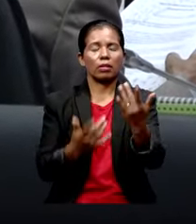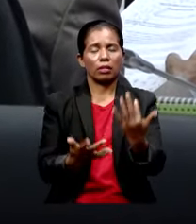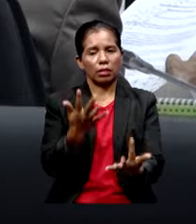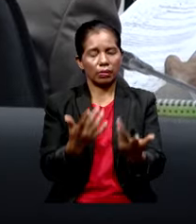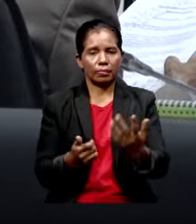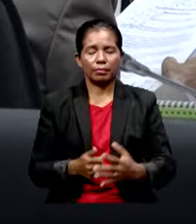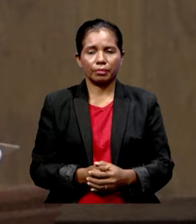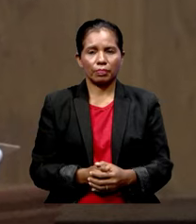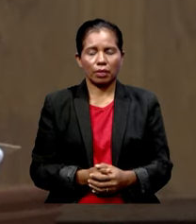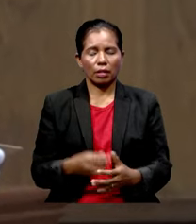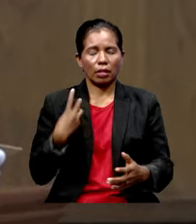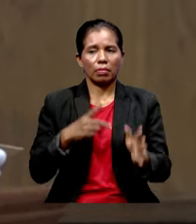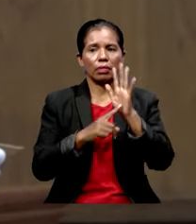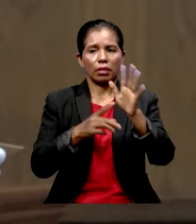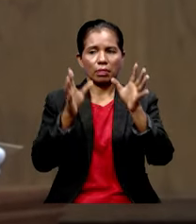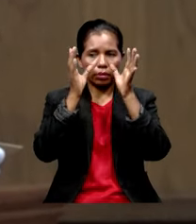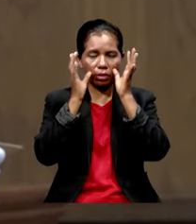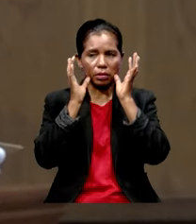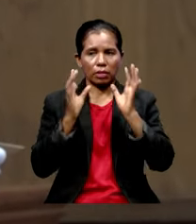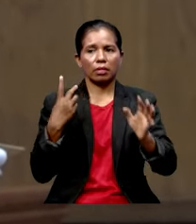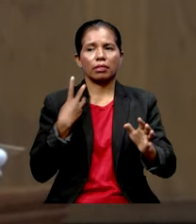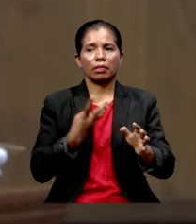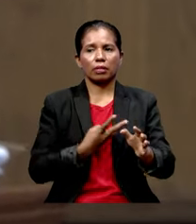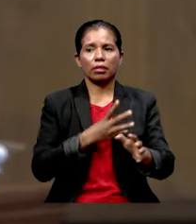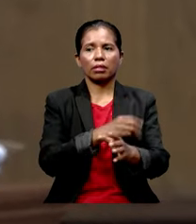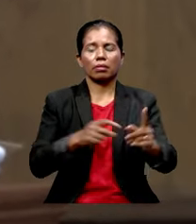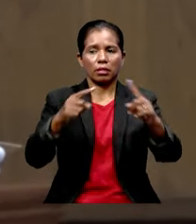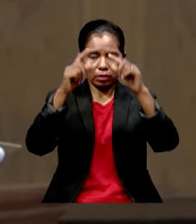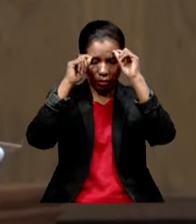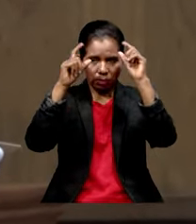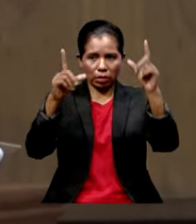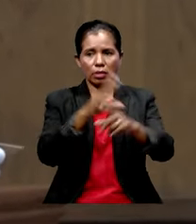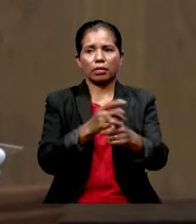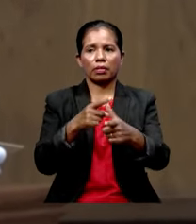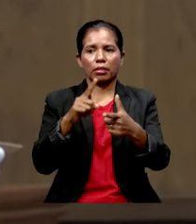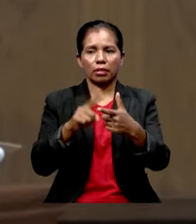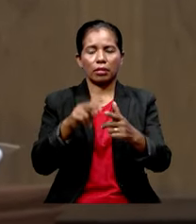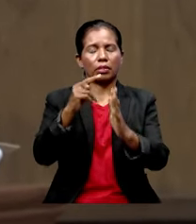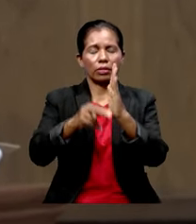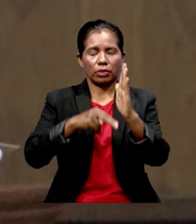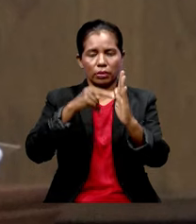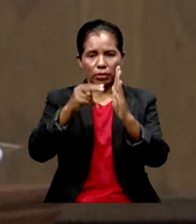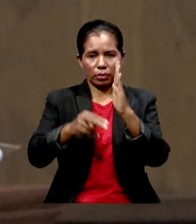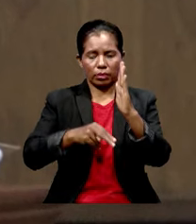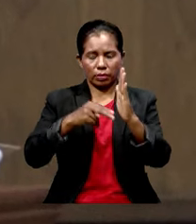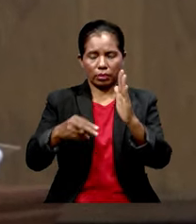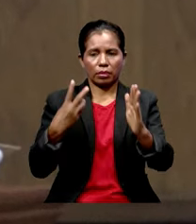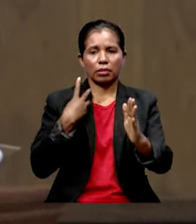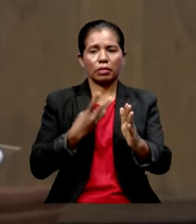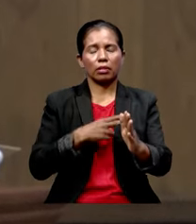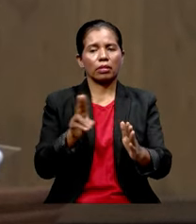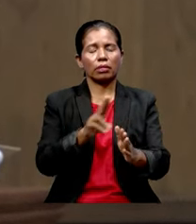com profunda tristeza e comoção que Timor-Leste recebeu as notícias dos